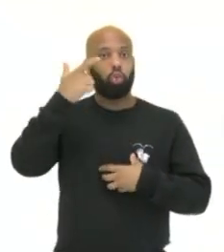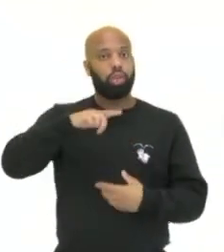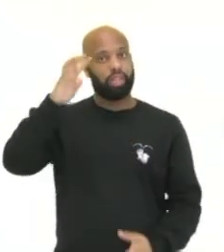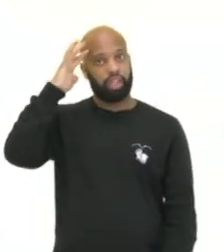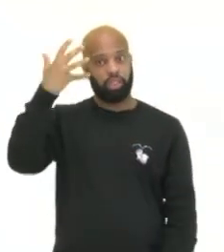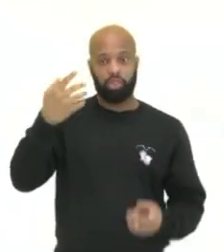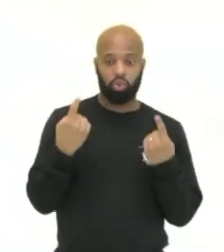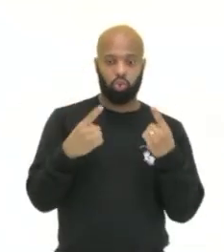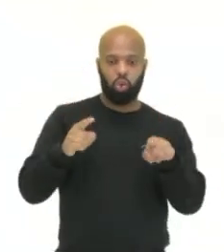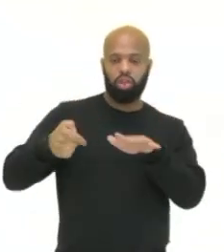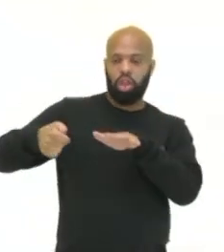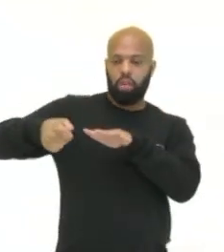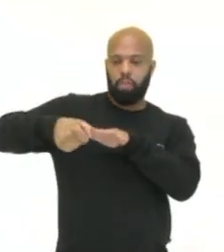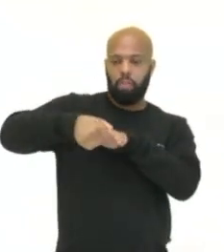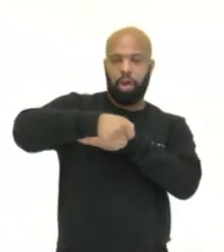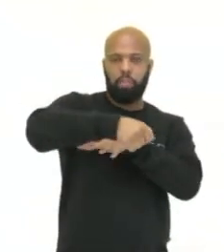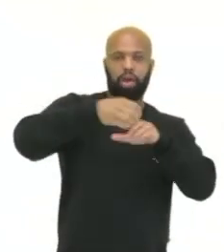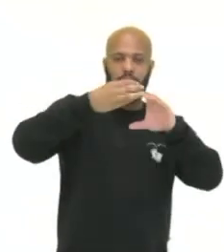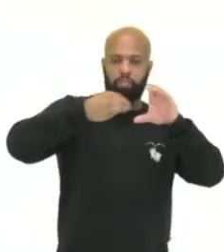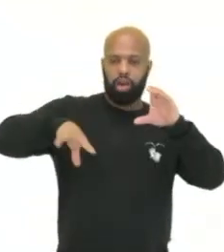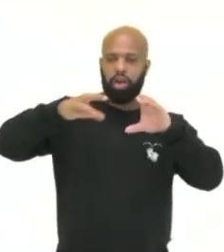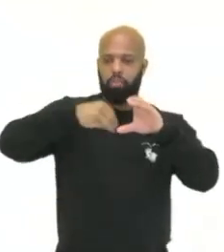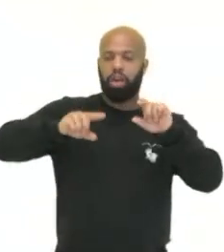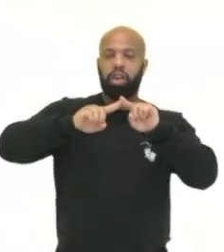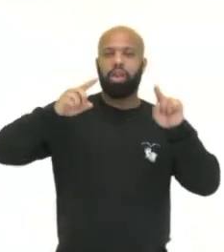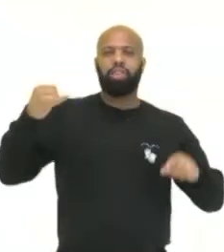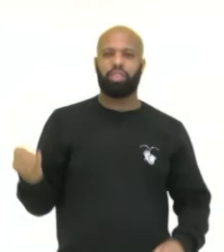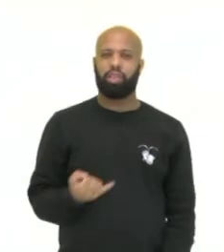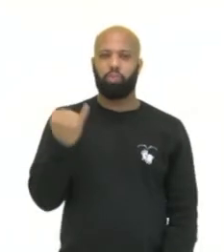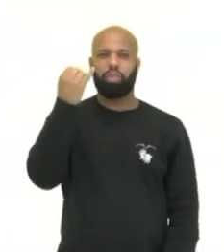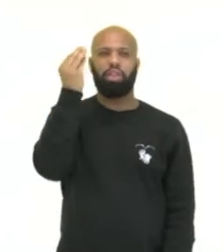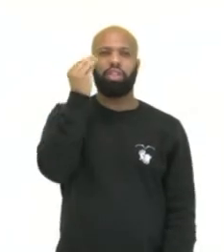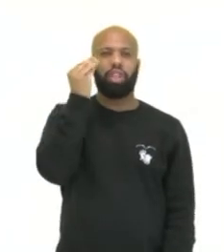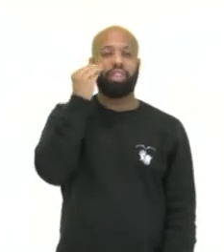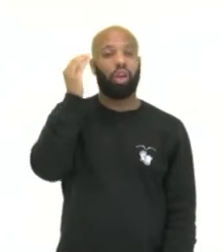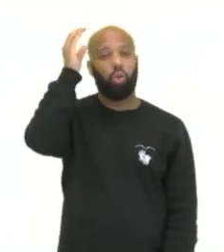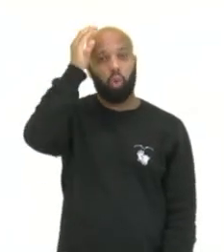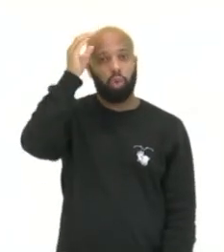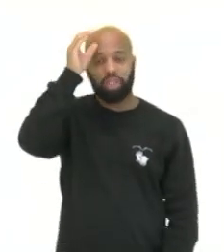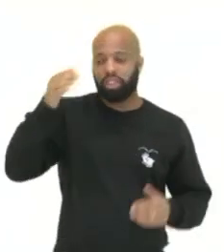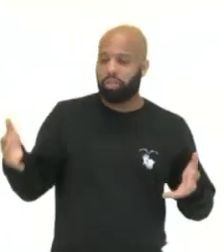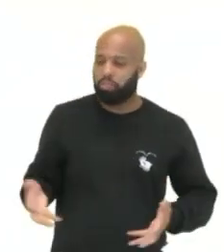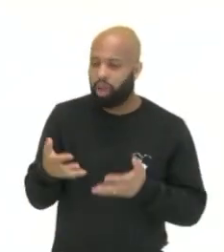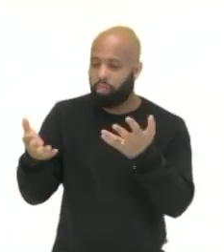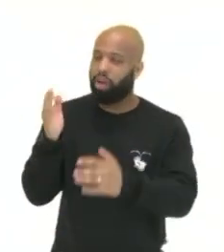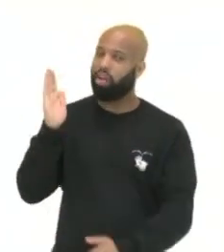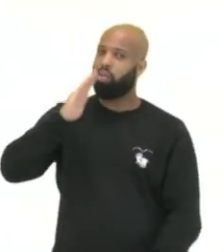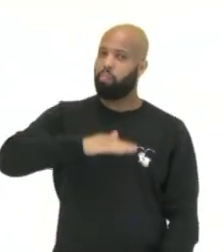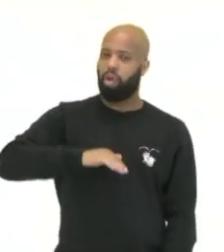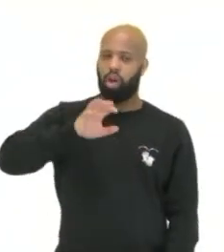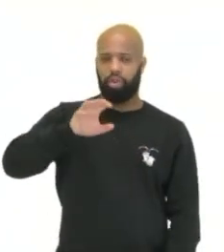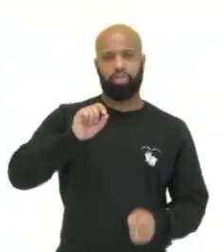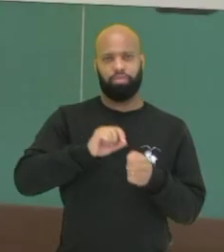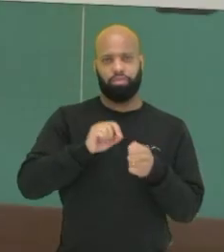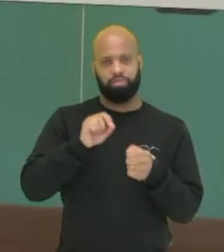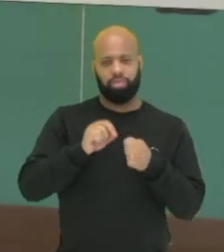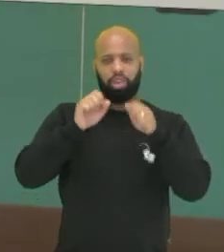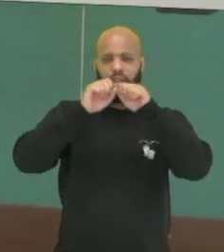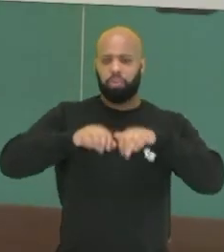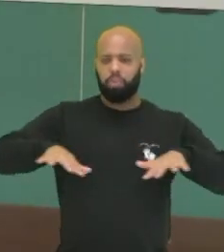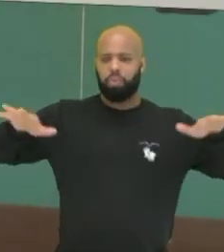contra a disseminação de notícias falsas, é fundamental buscar a conscientização sobre os males da disseminação